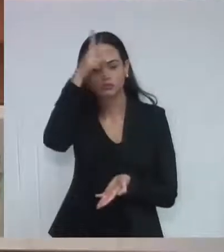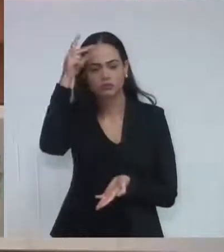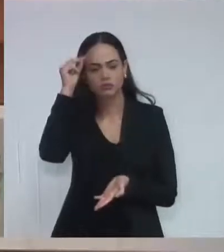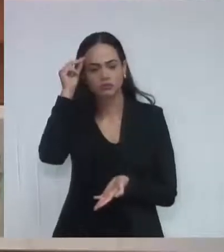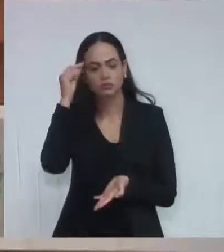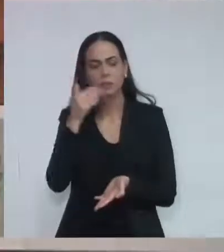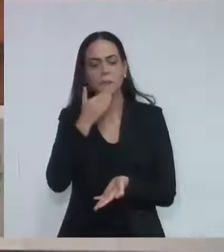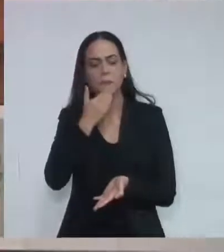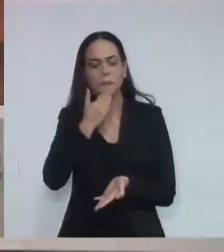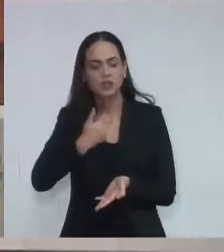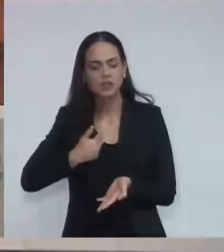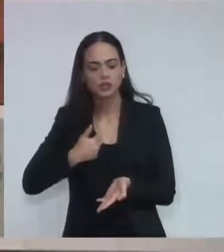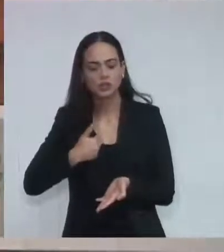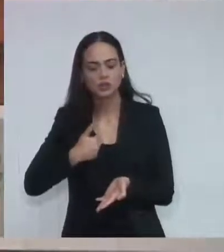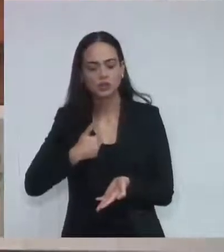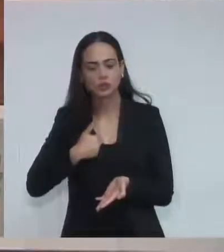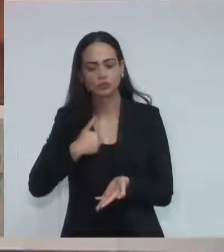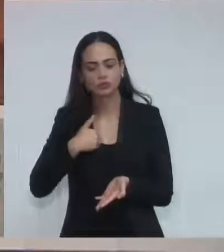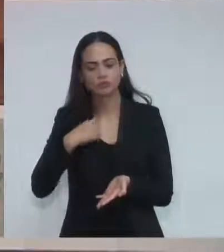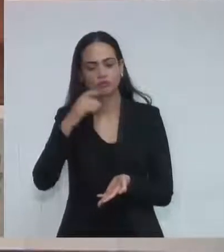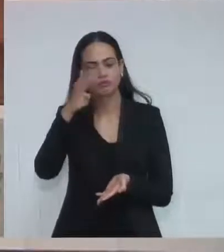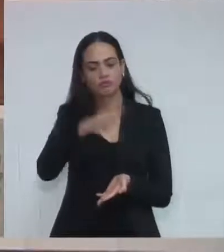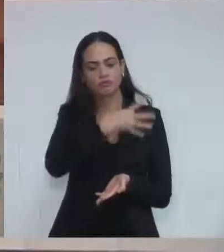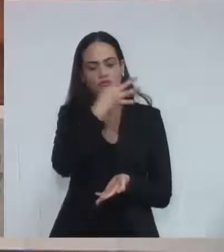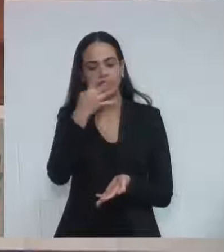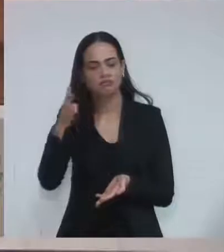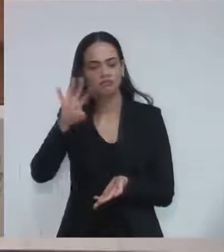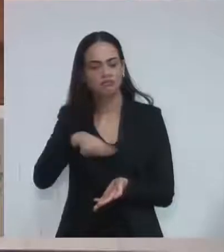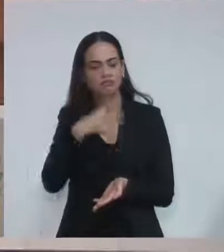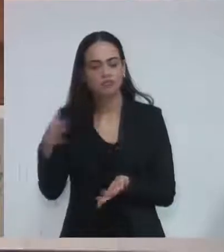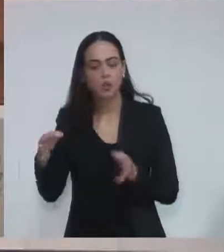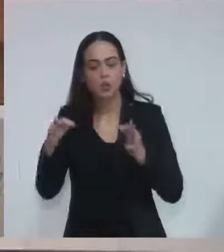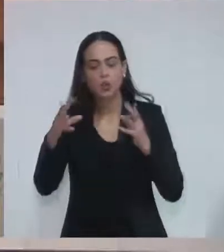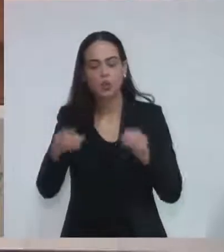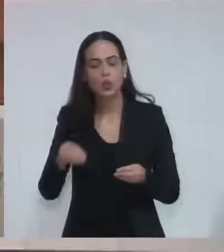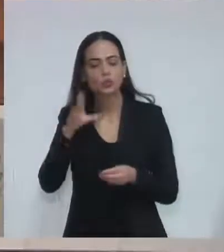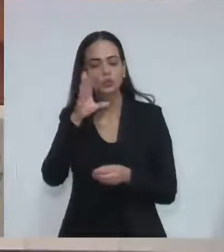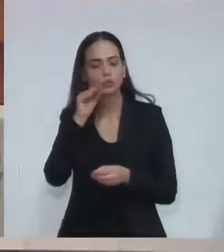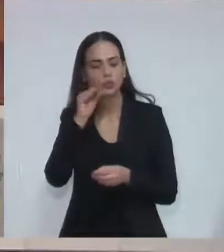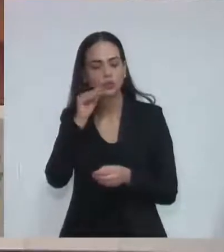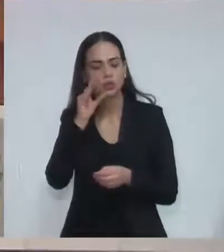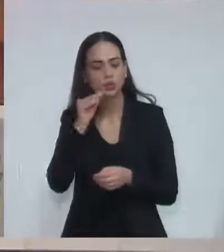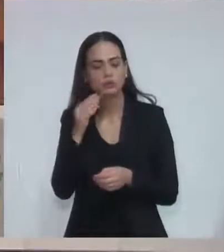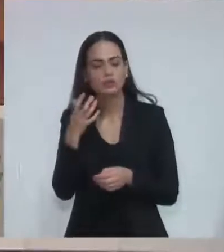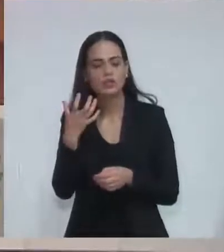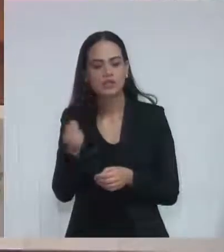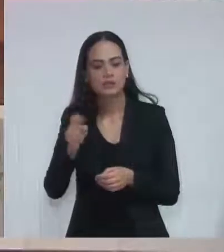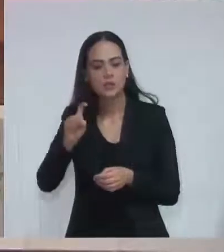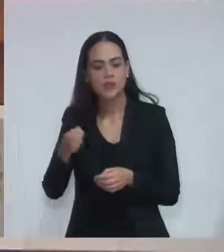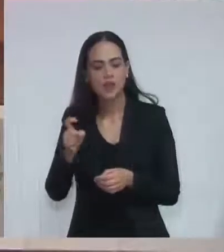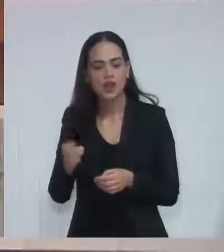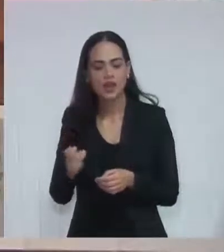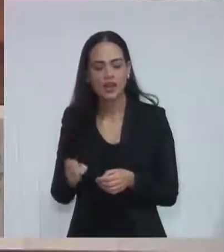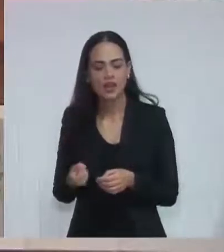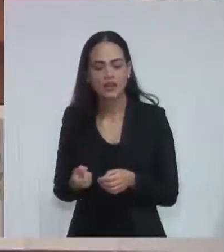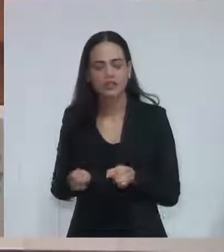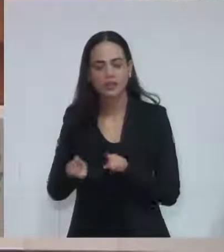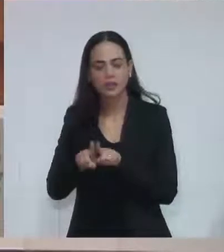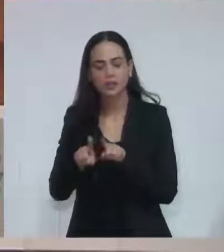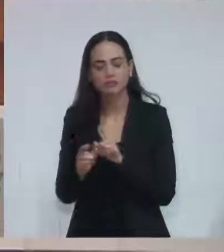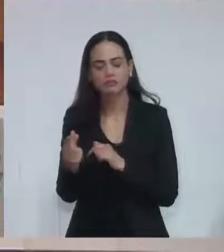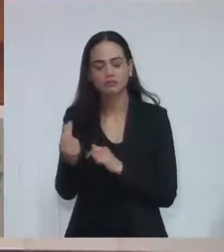Excel com o nome de todos os servidores da Secretaria Municipal de Serviços que receberam hora extras e os valores